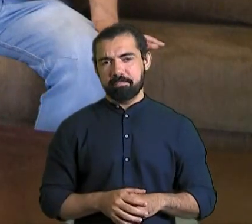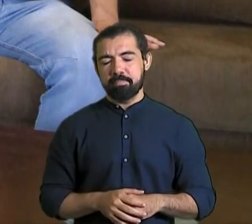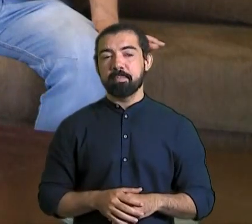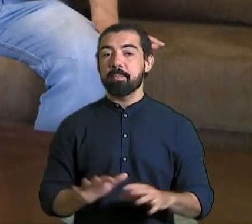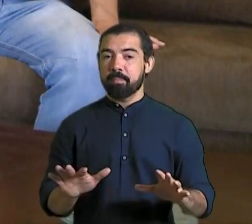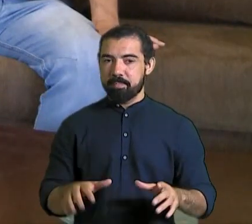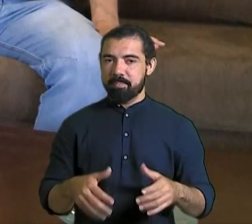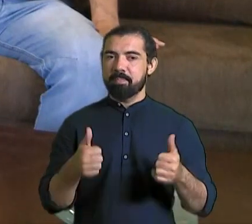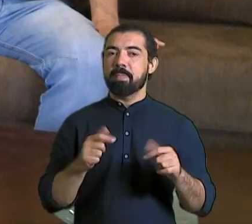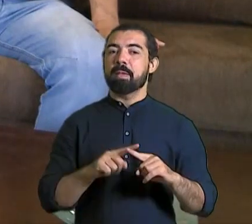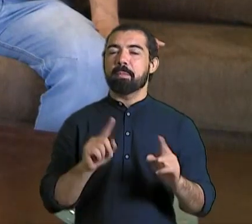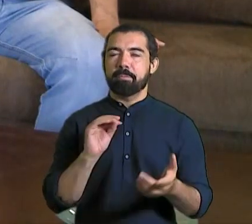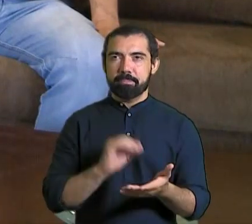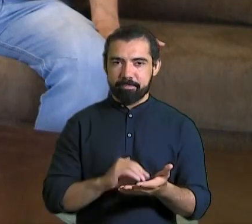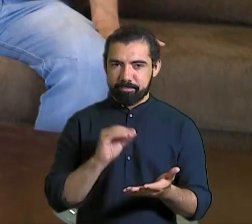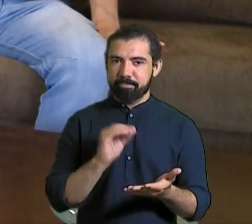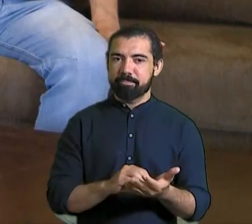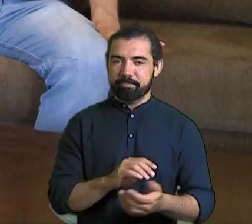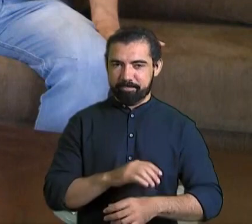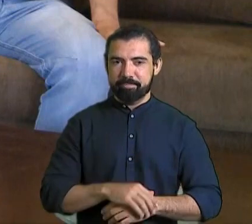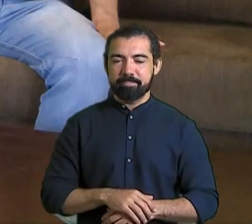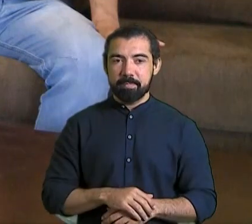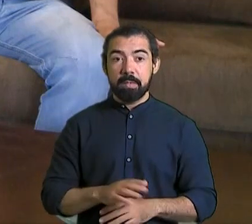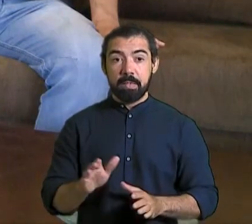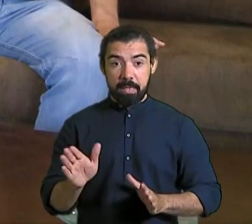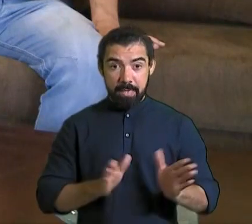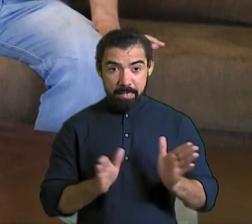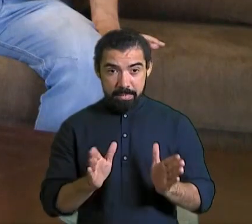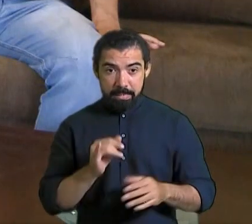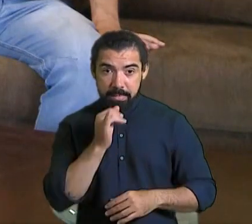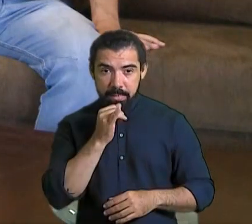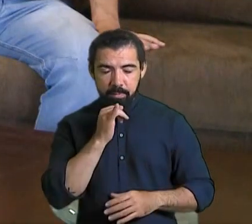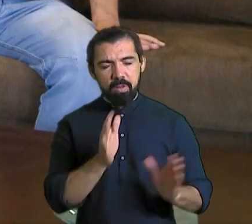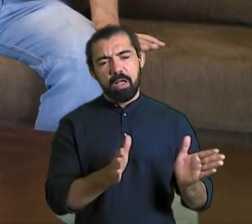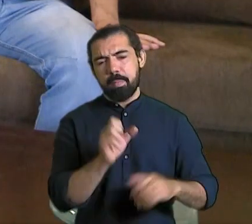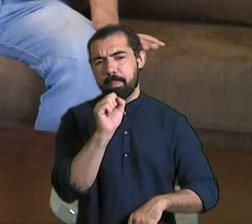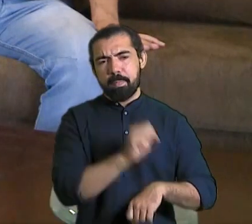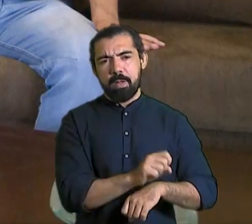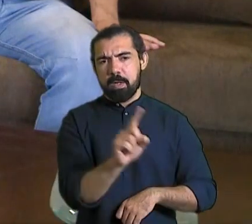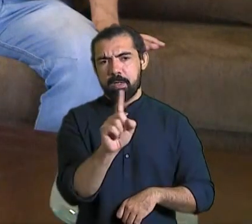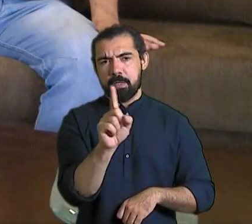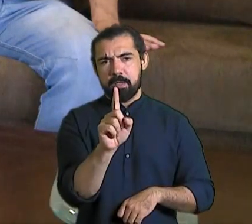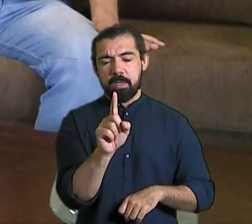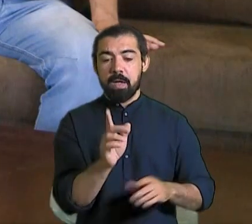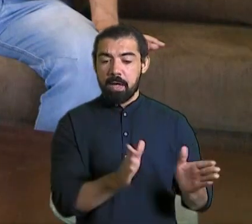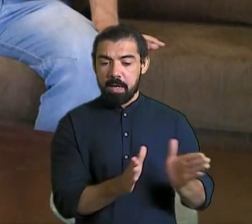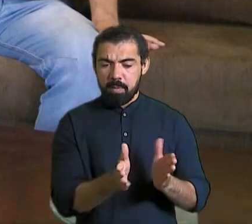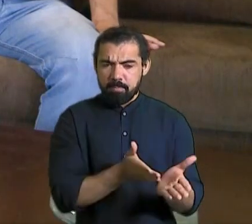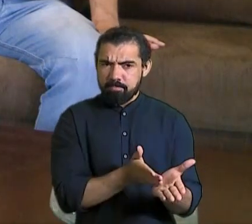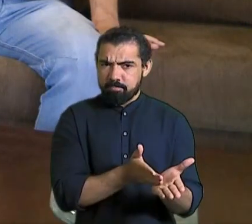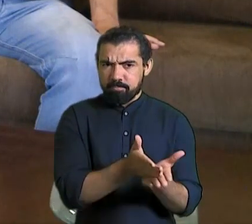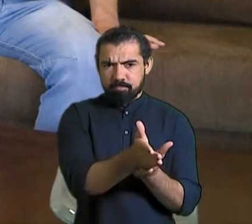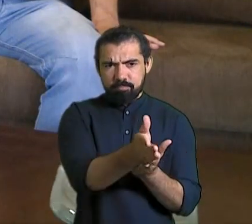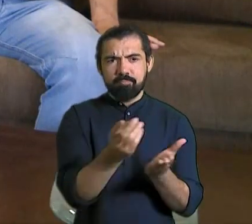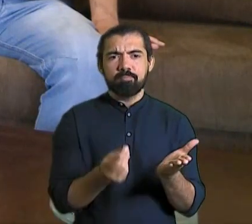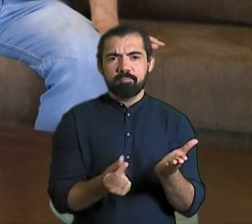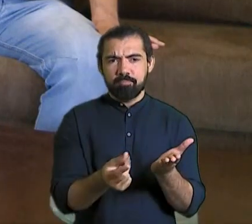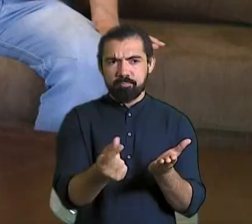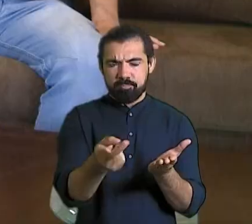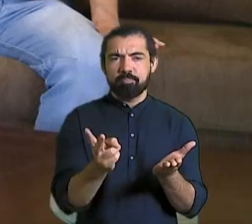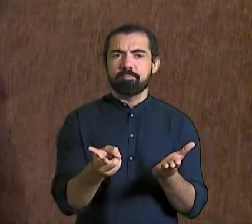Melhorou, mas tem muito que melhorar ainda. A acessibilidade, ela não para. A acessibilidade, ela é constante